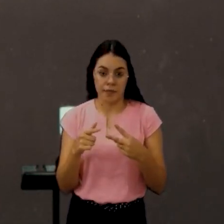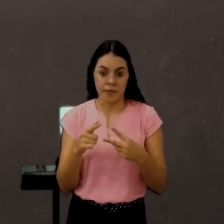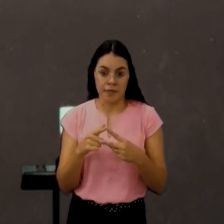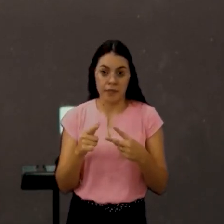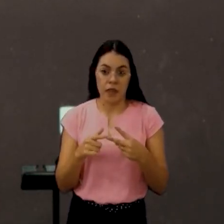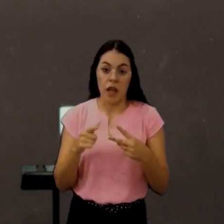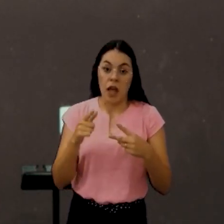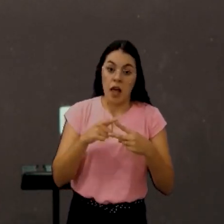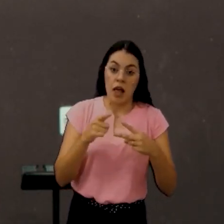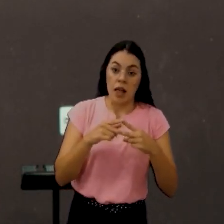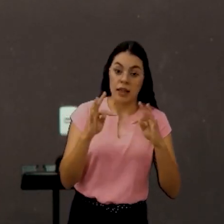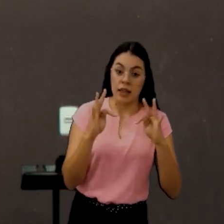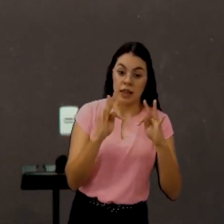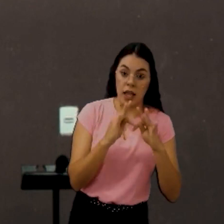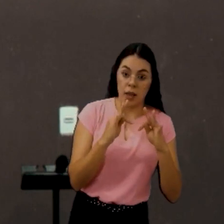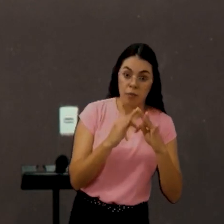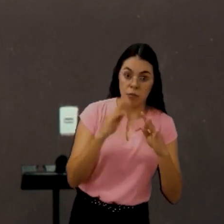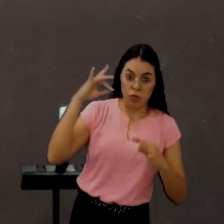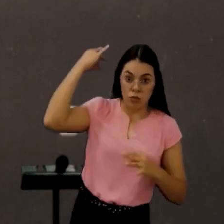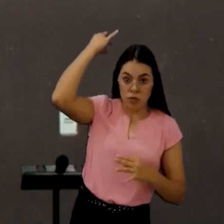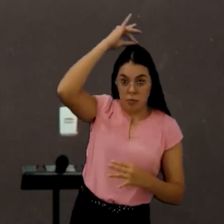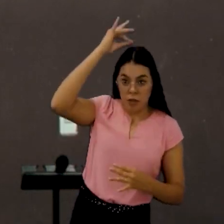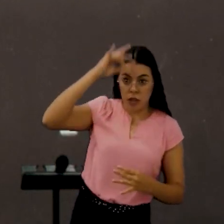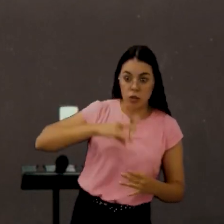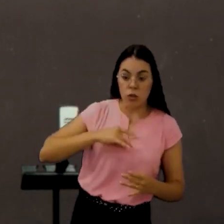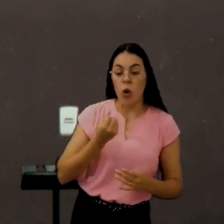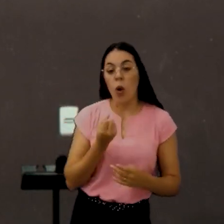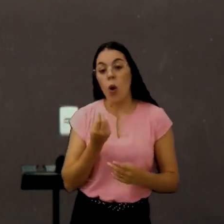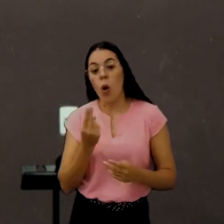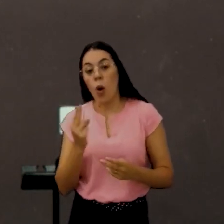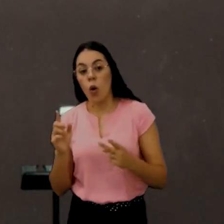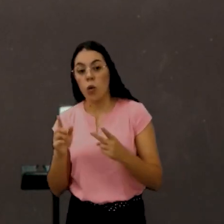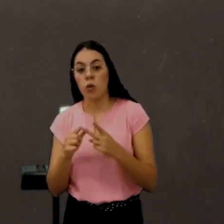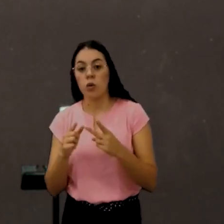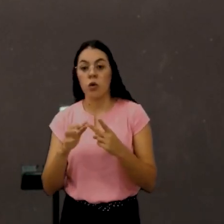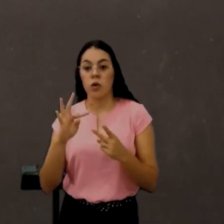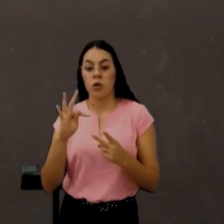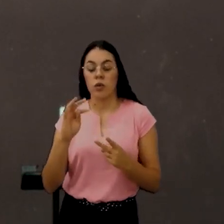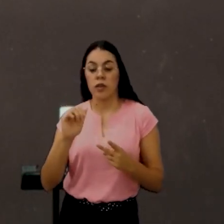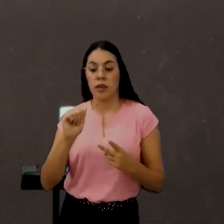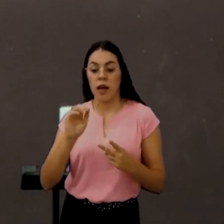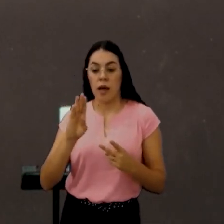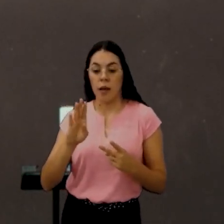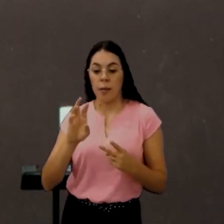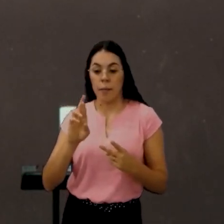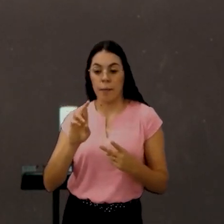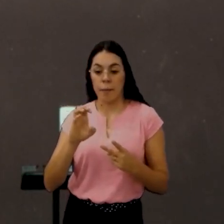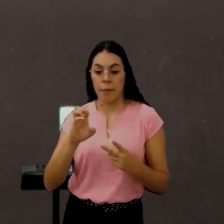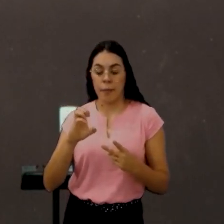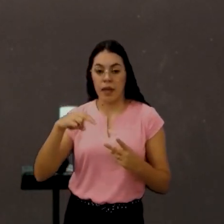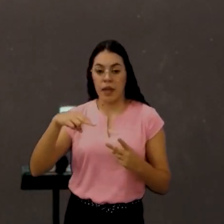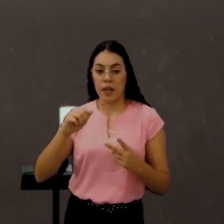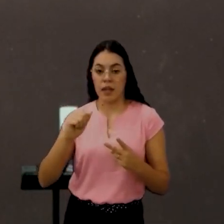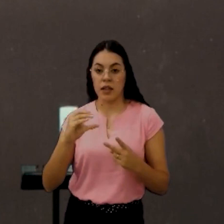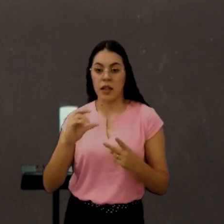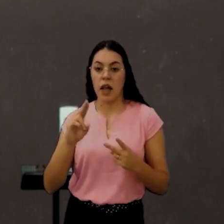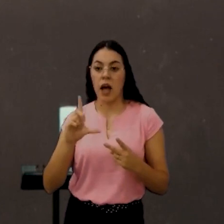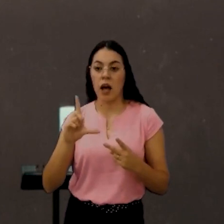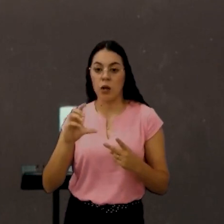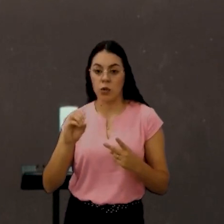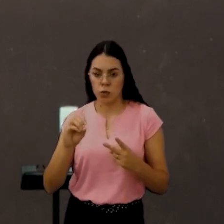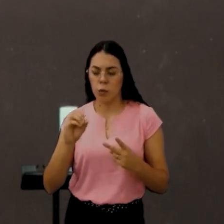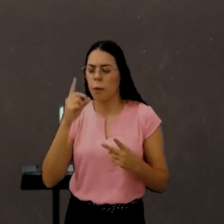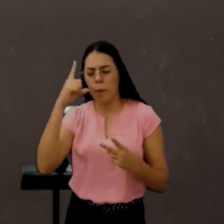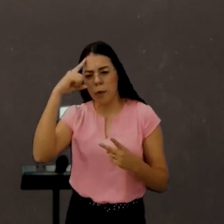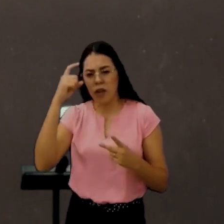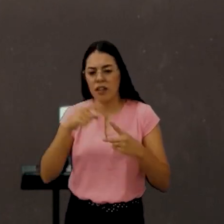templo do Espírito, ou tabernáculo. Por que o apóstolo Paulo está usando a figura do tabernáculo aqui, não do templo? Porque